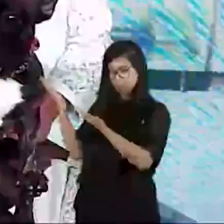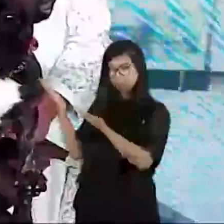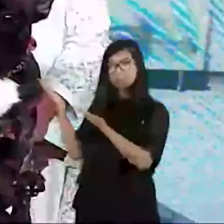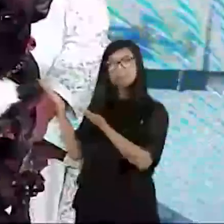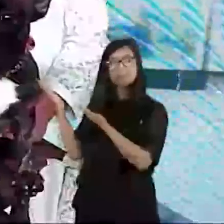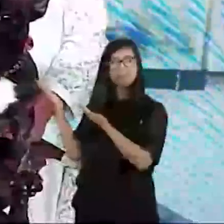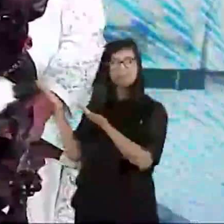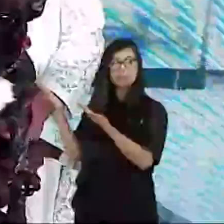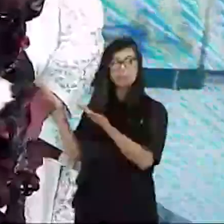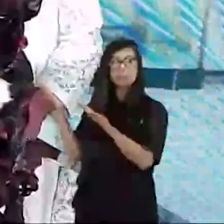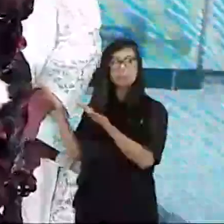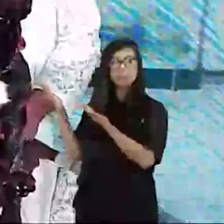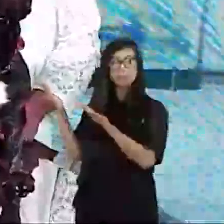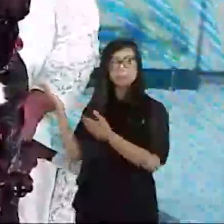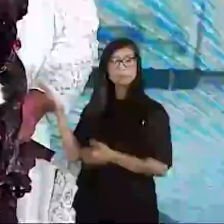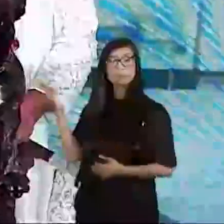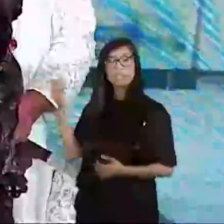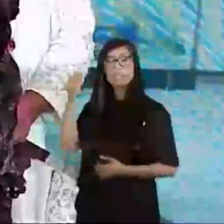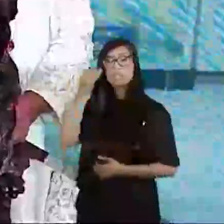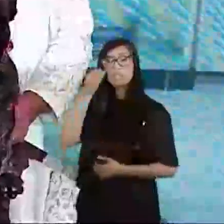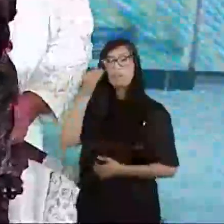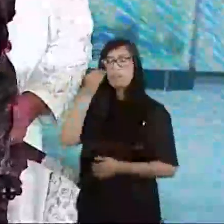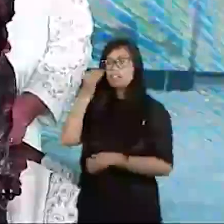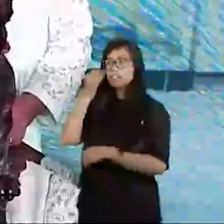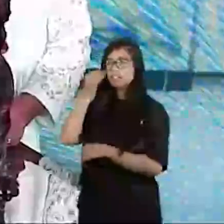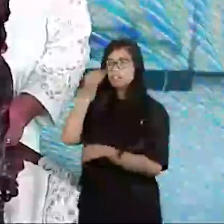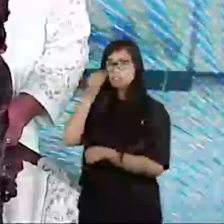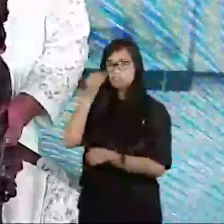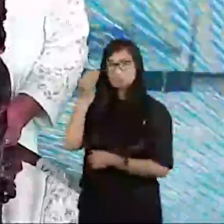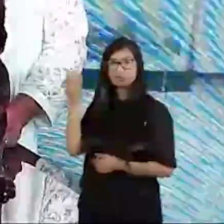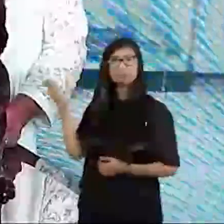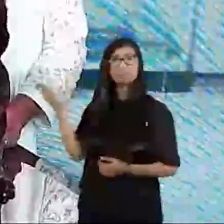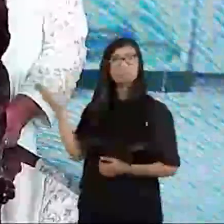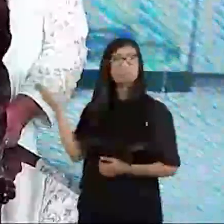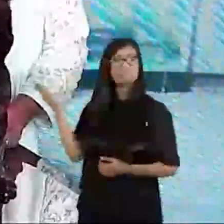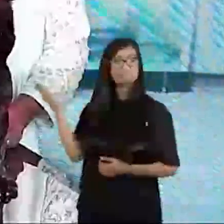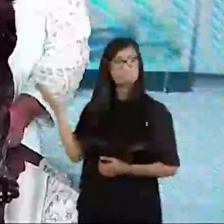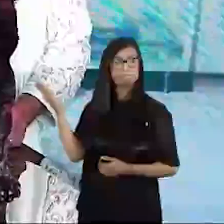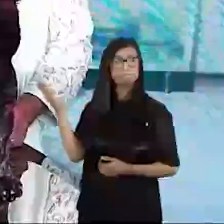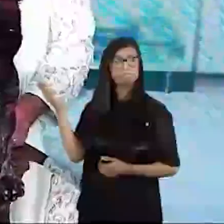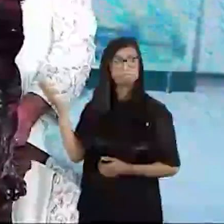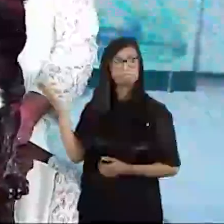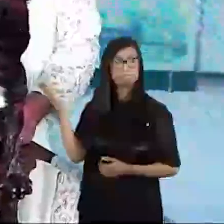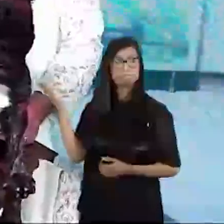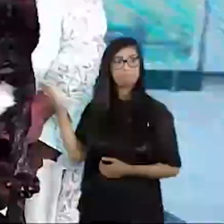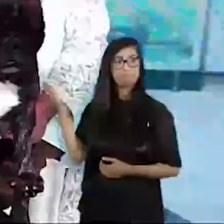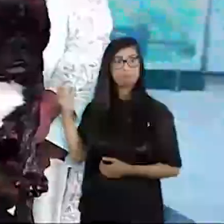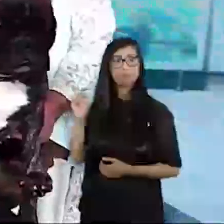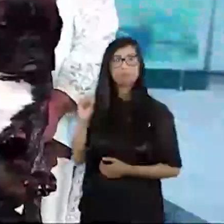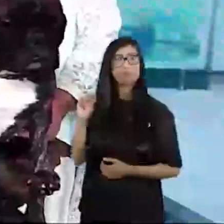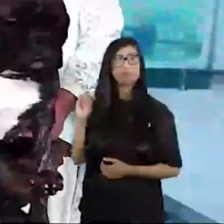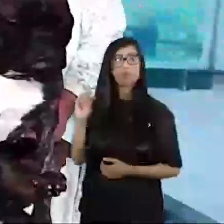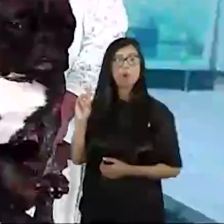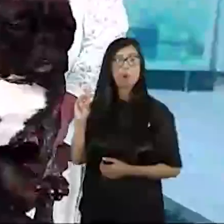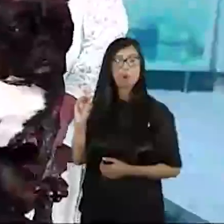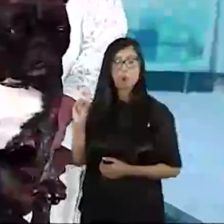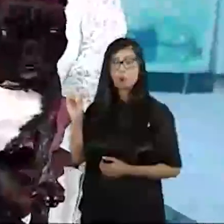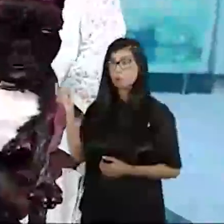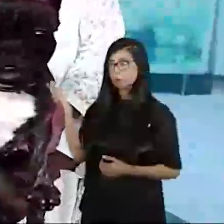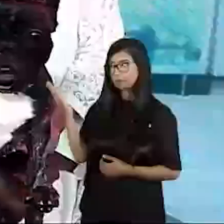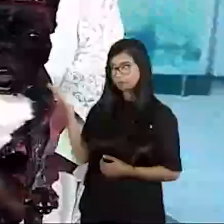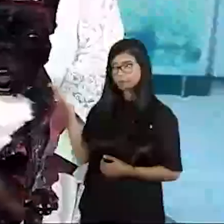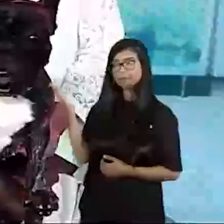pacientes. Um sorinho fisiológico, eu vou dar uma leve umedecida nessa haste, e aí eu vou